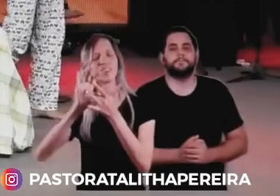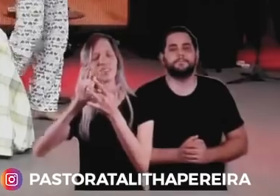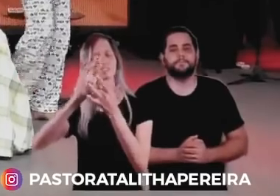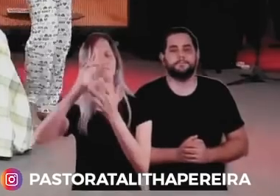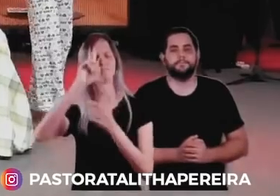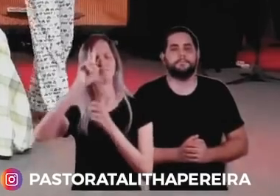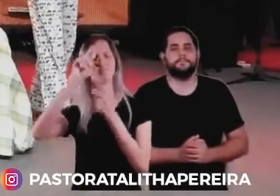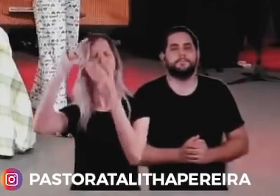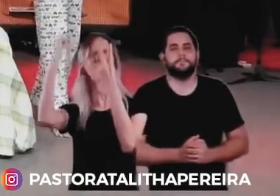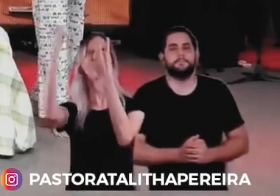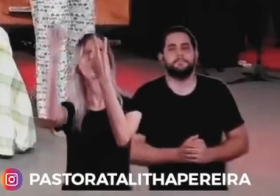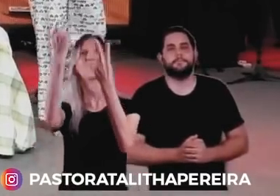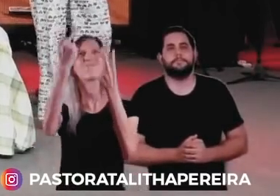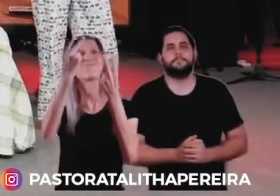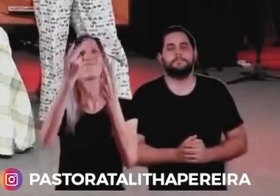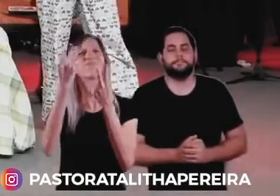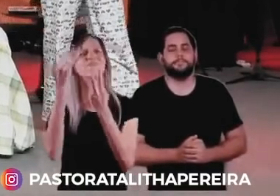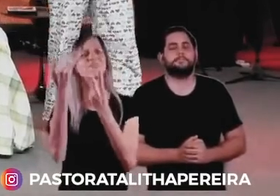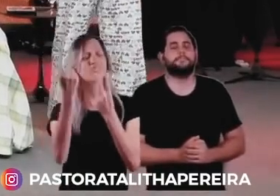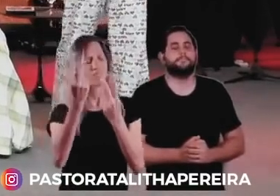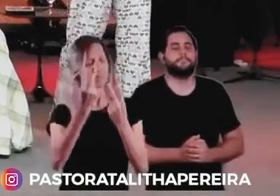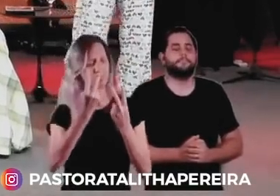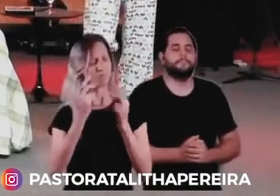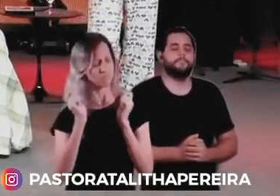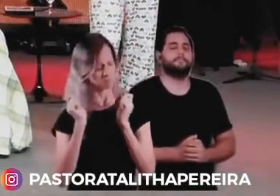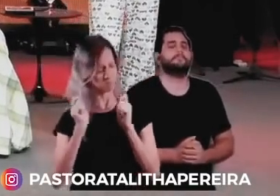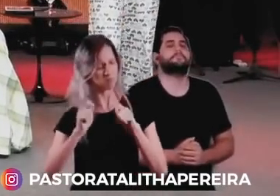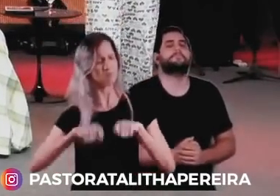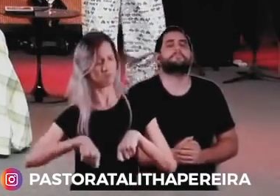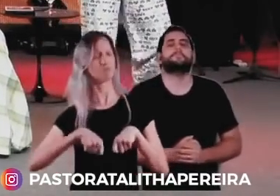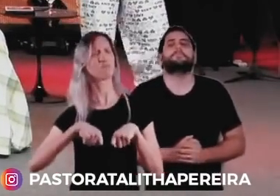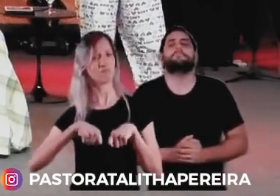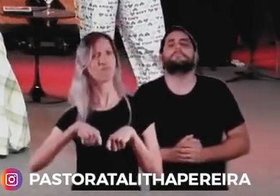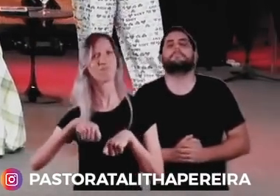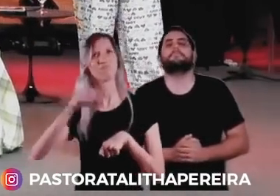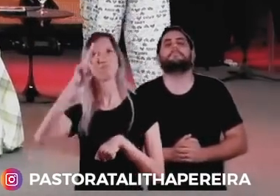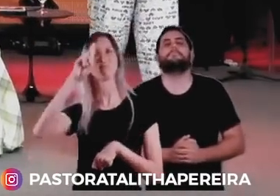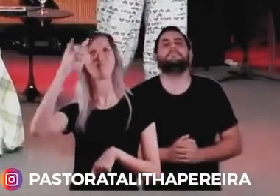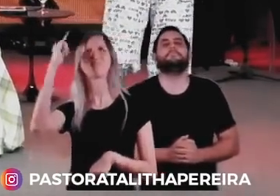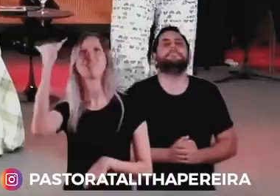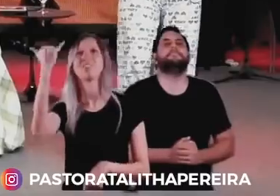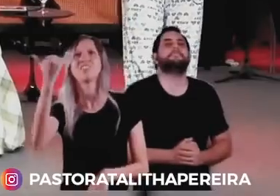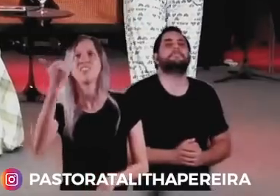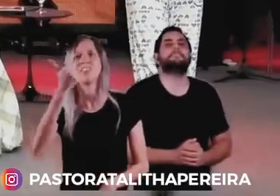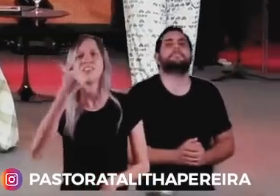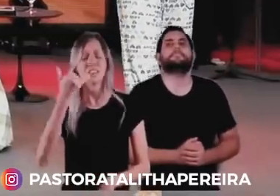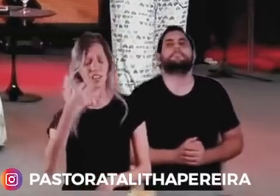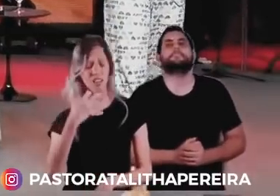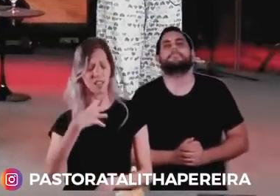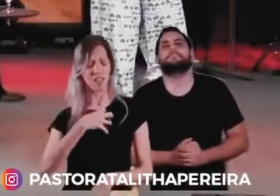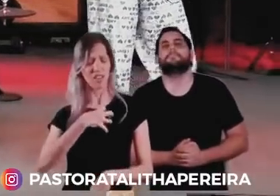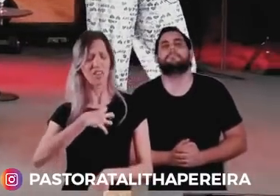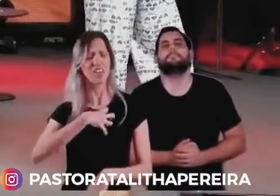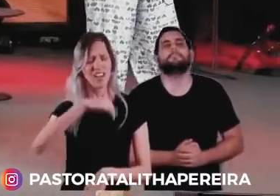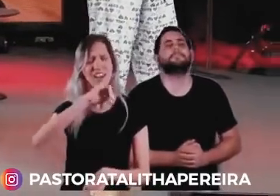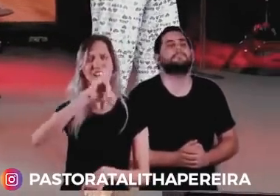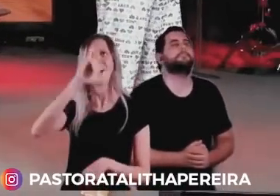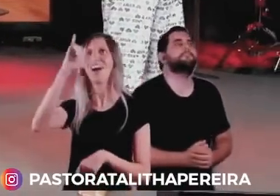Jesus, podes me ver, podes me